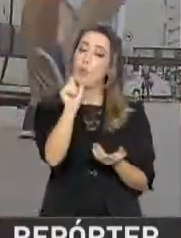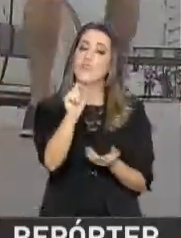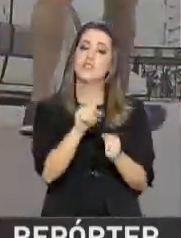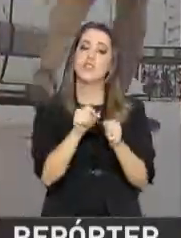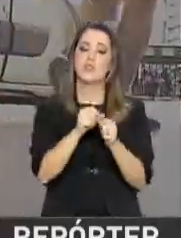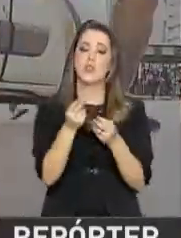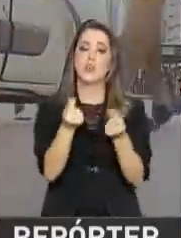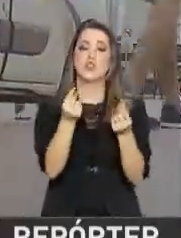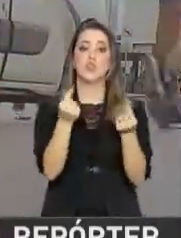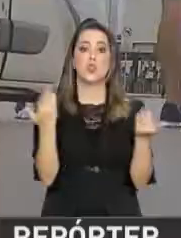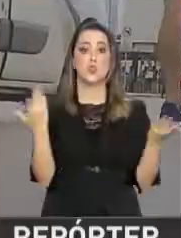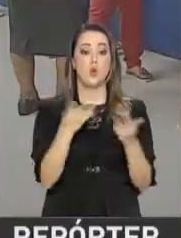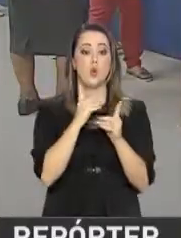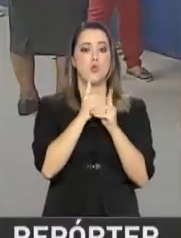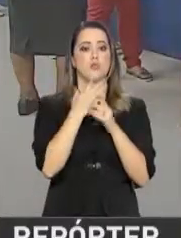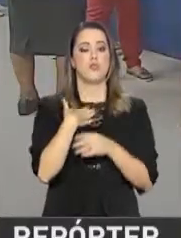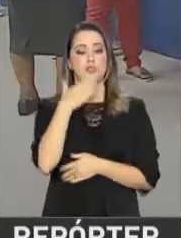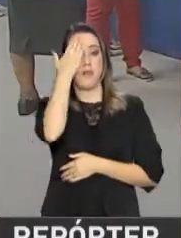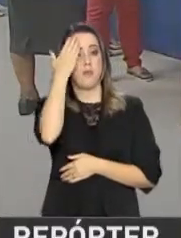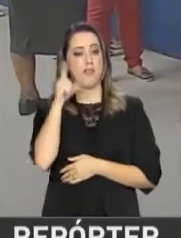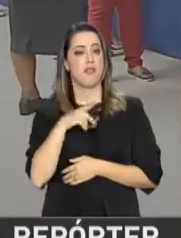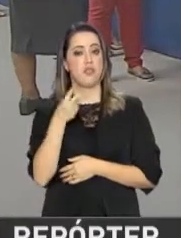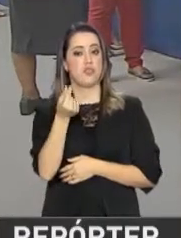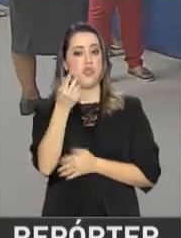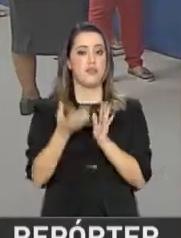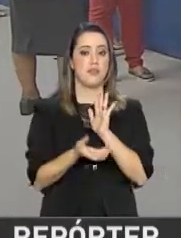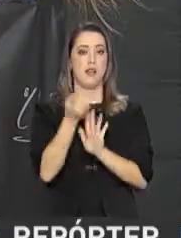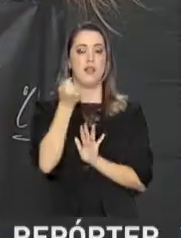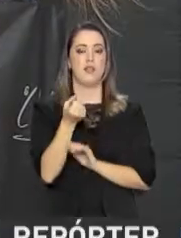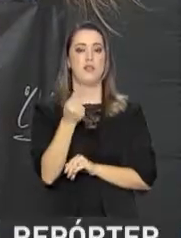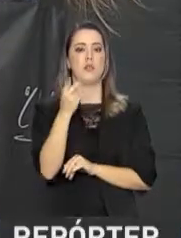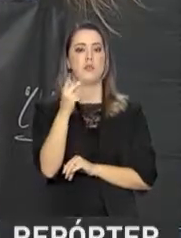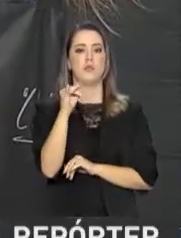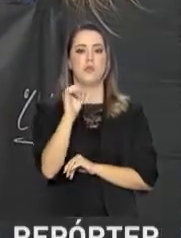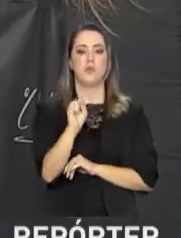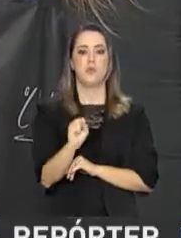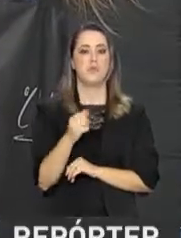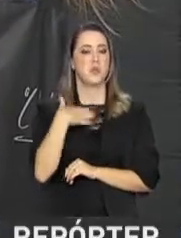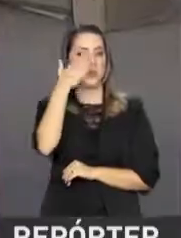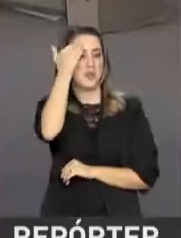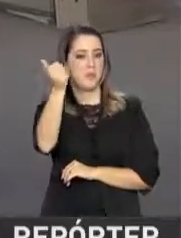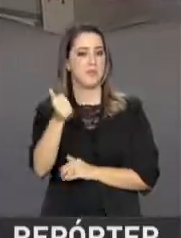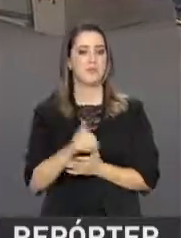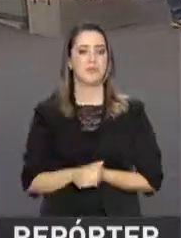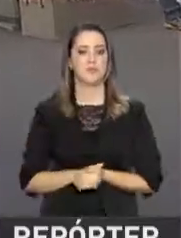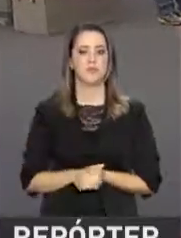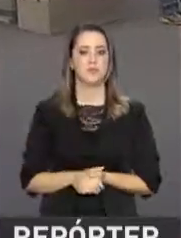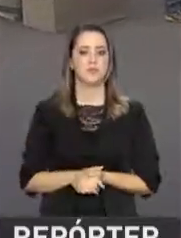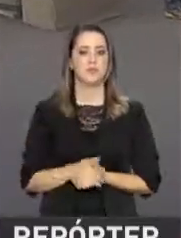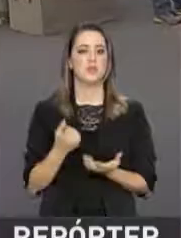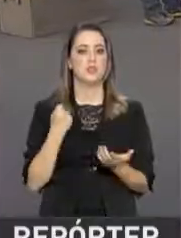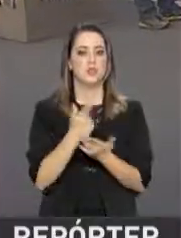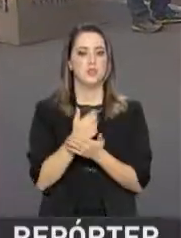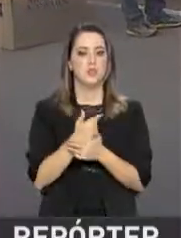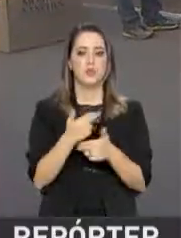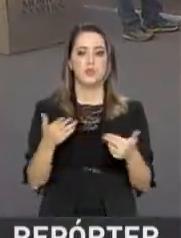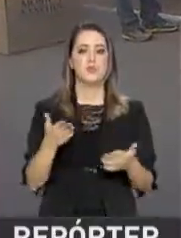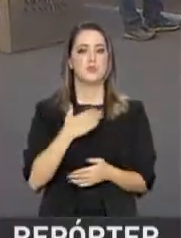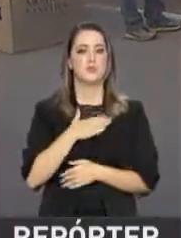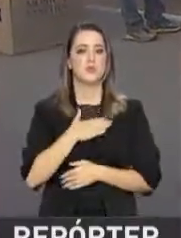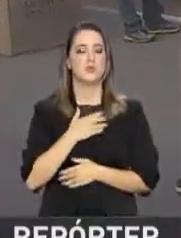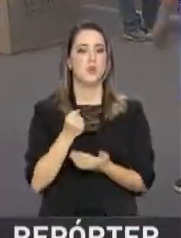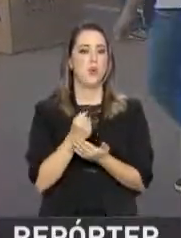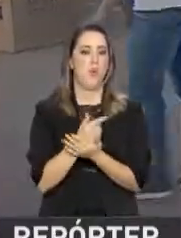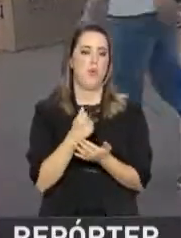você faria se descobrisse que tem direito a sacar um dinheiro que nem estava contando? Eu ia comprar umas coisinhas para mim, umas